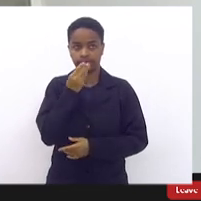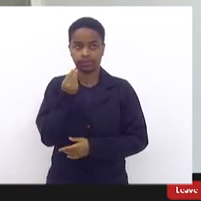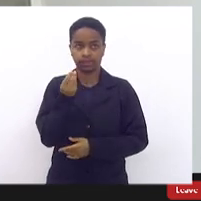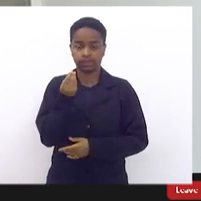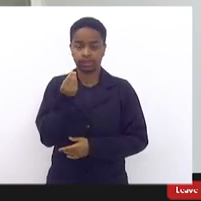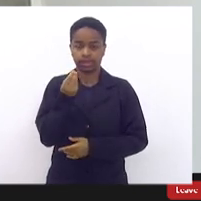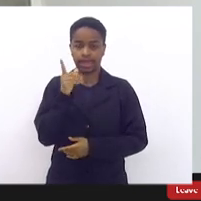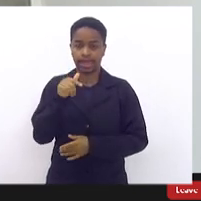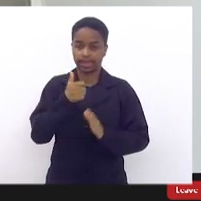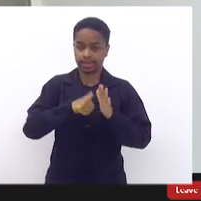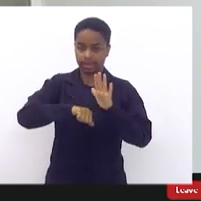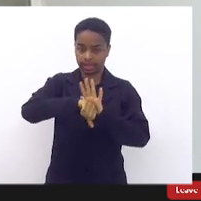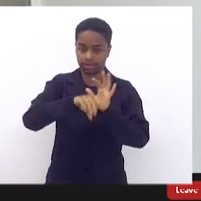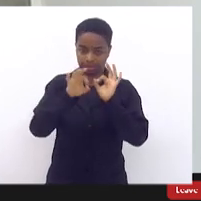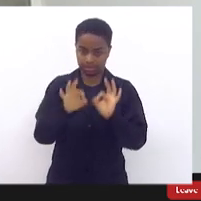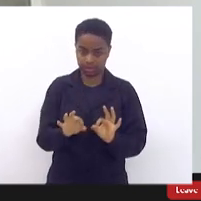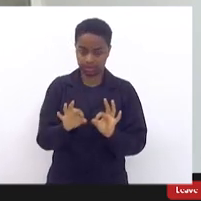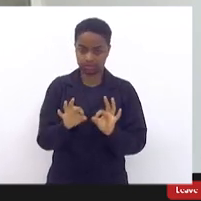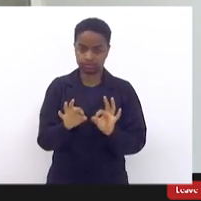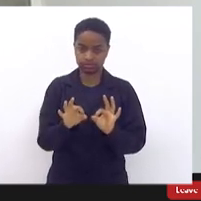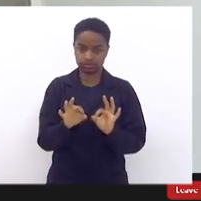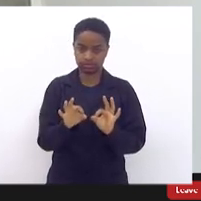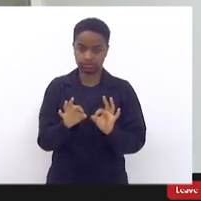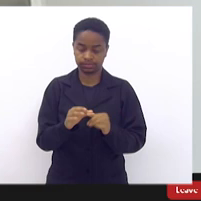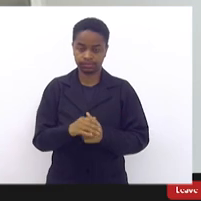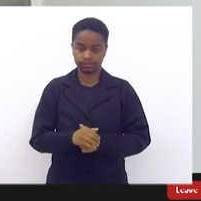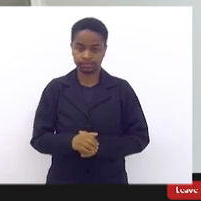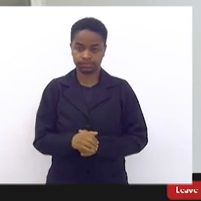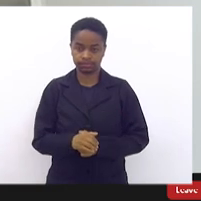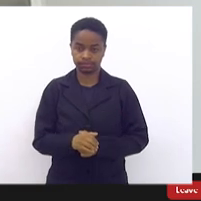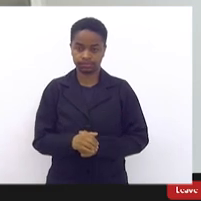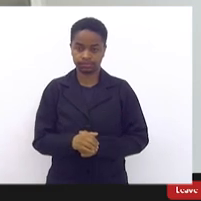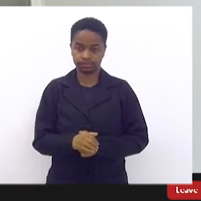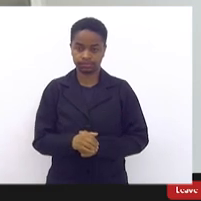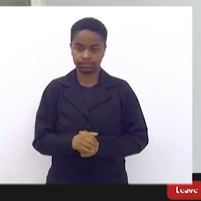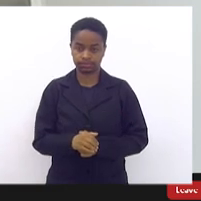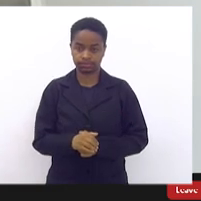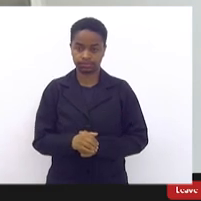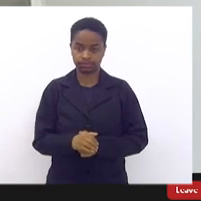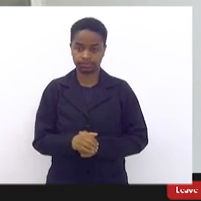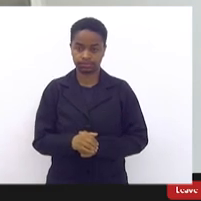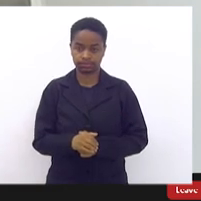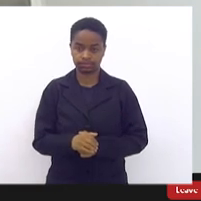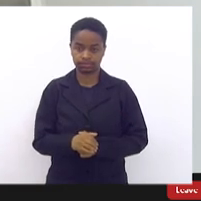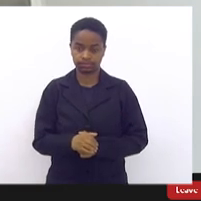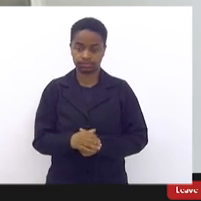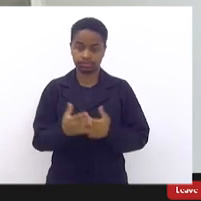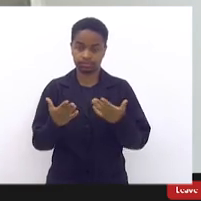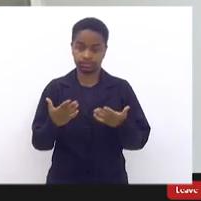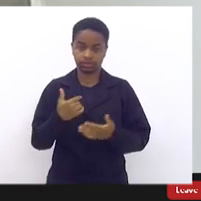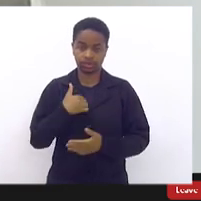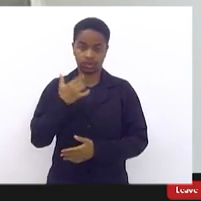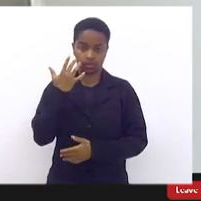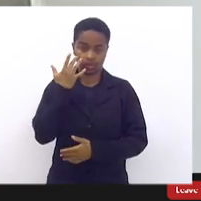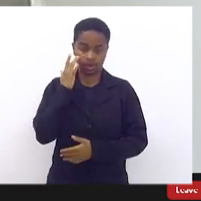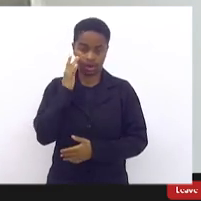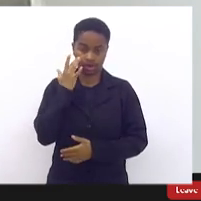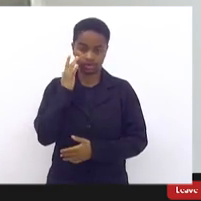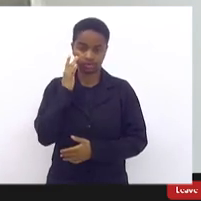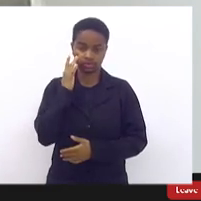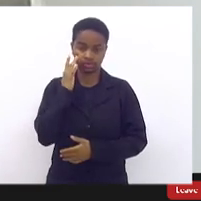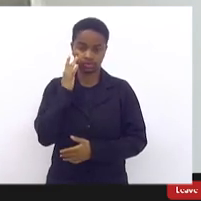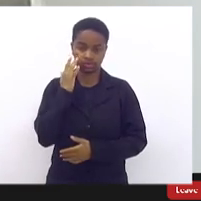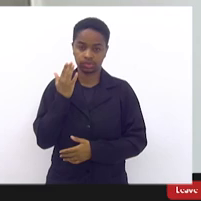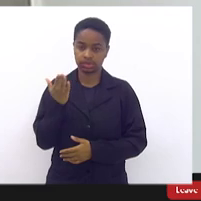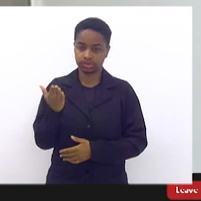como um crime em si, né? Eu acho que isso